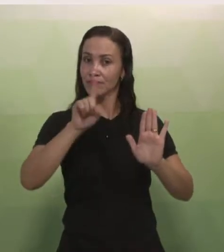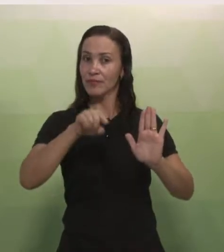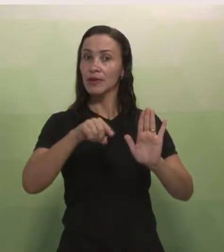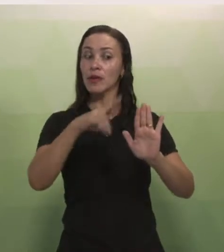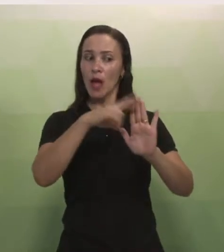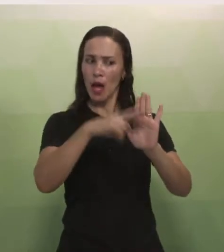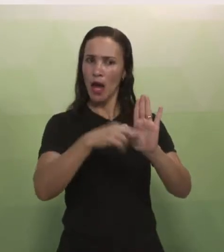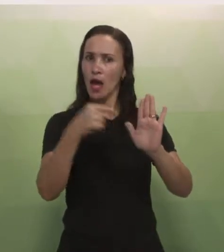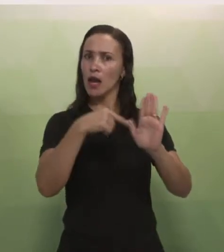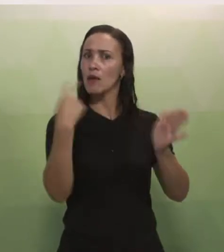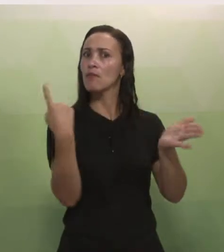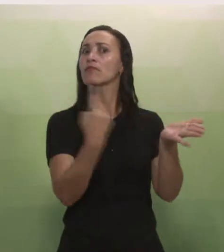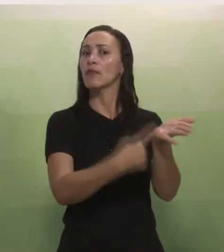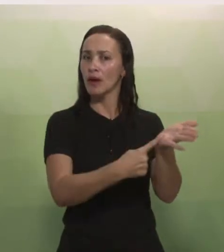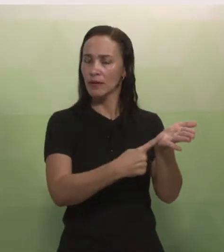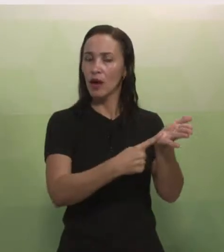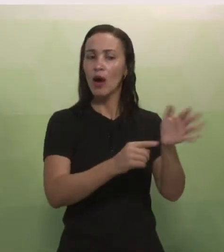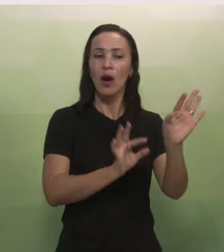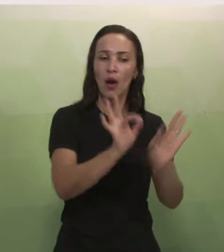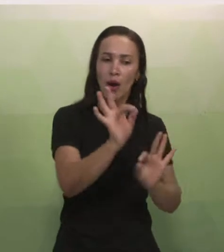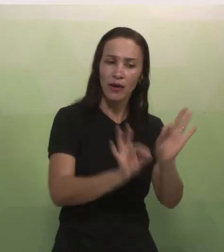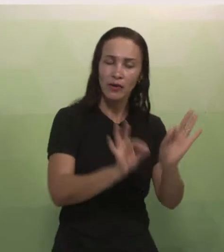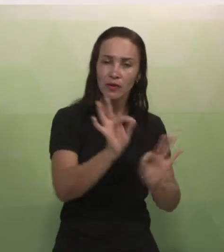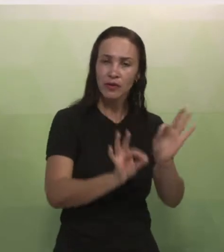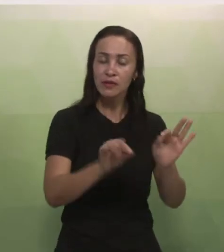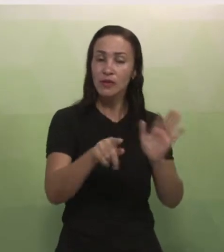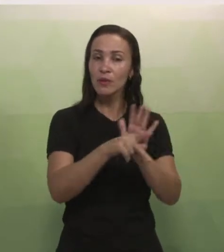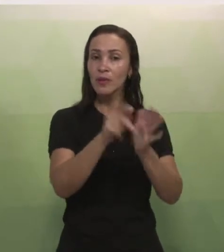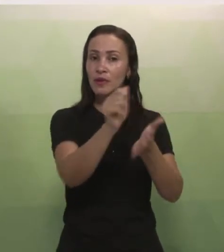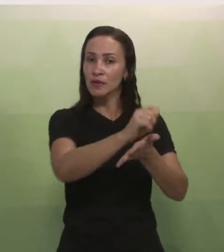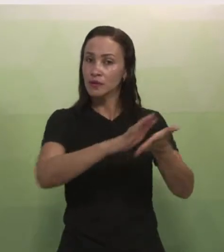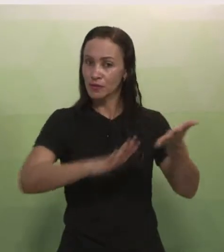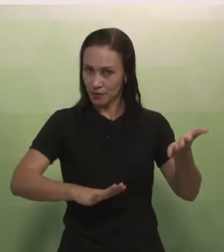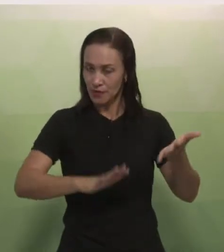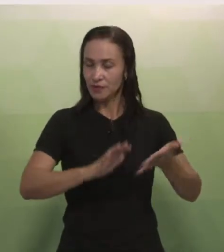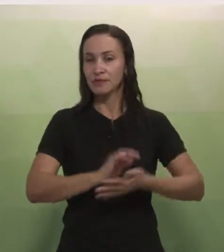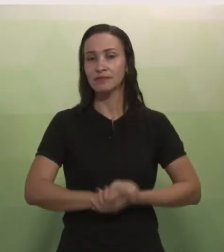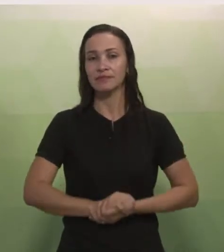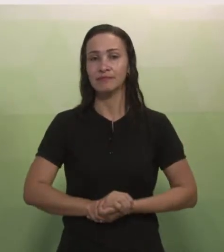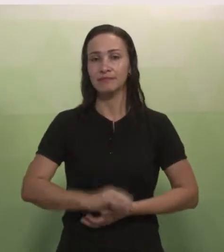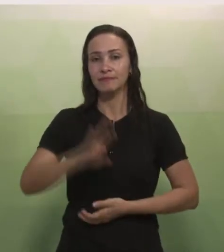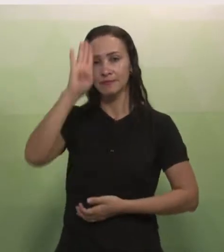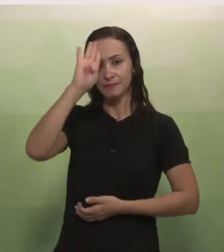as regras e o funcionamento das atividades